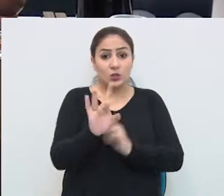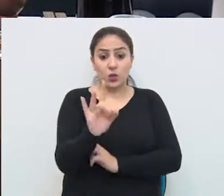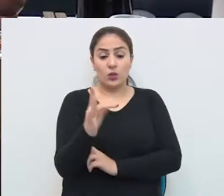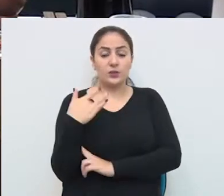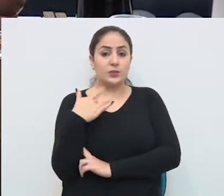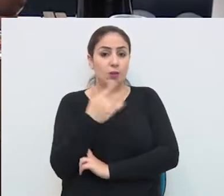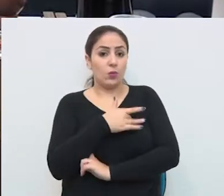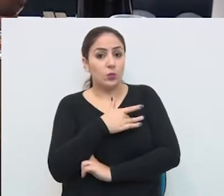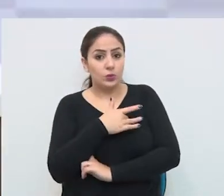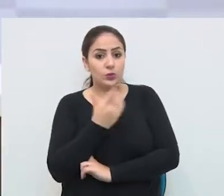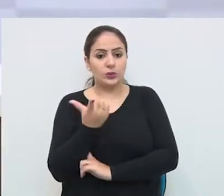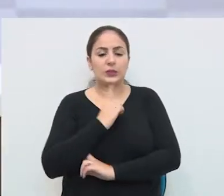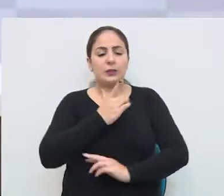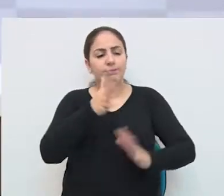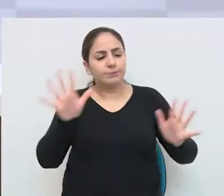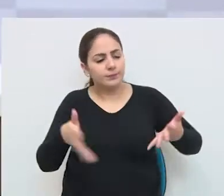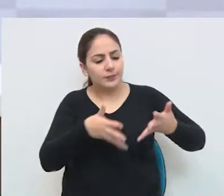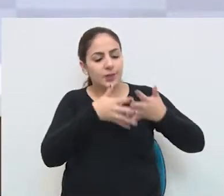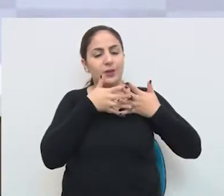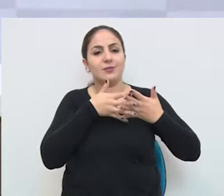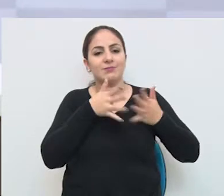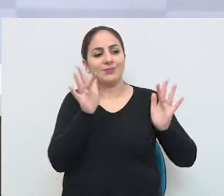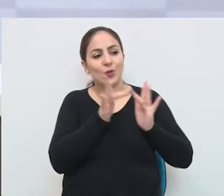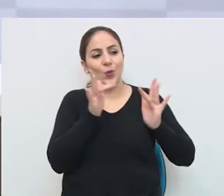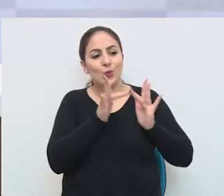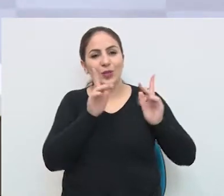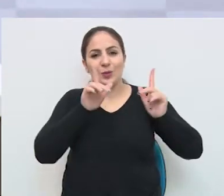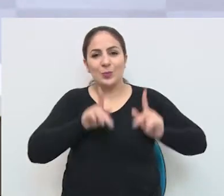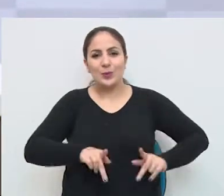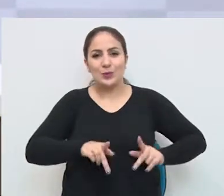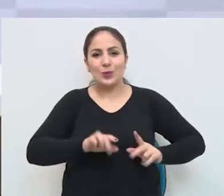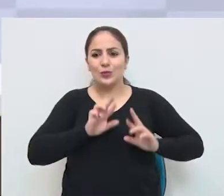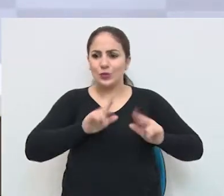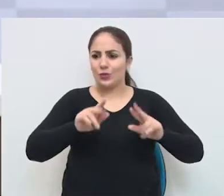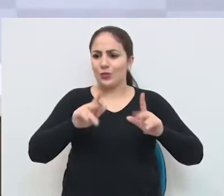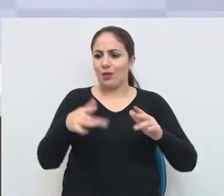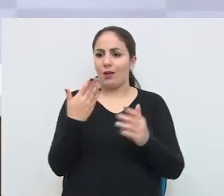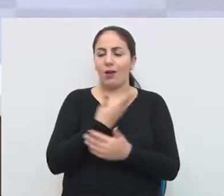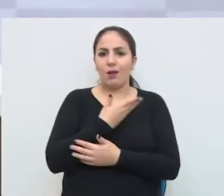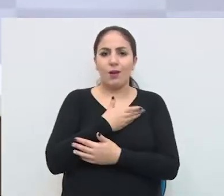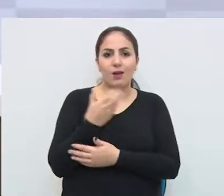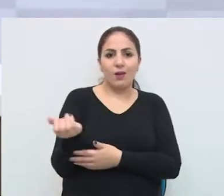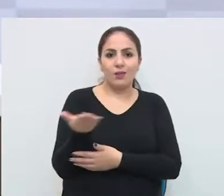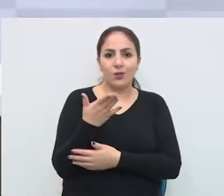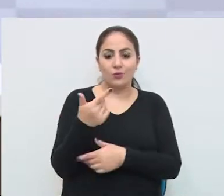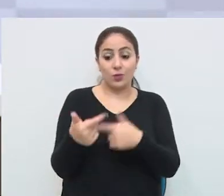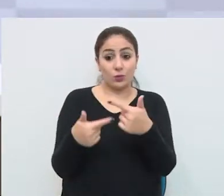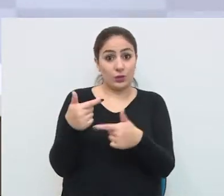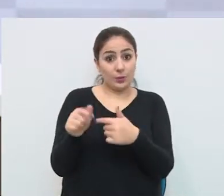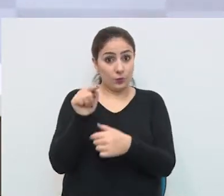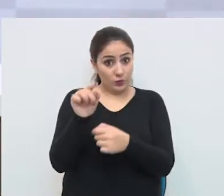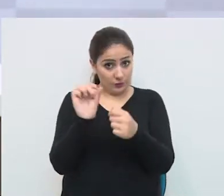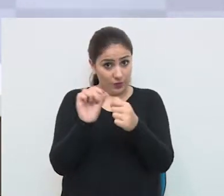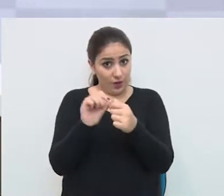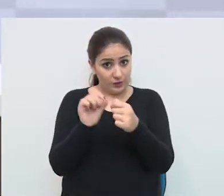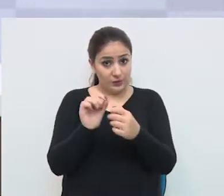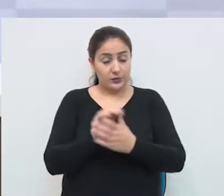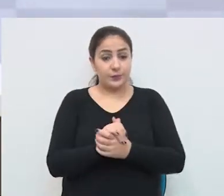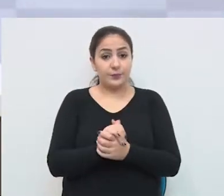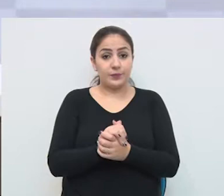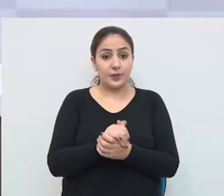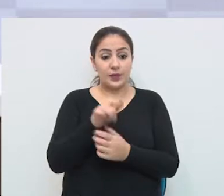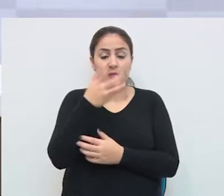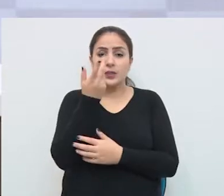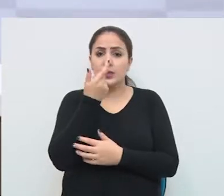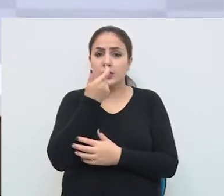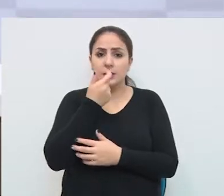esporte, como eu já falei, esporte de integração, é tu conviver com pessoas diferentes de você, tu fazer novas amizades e com certeza o trabalho que vocês fazem, que tu